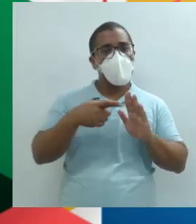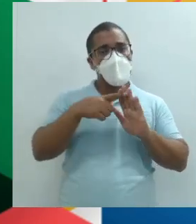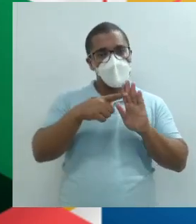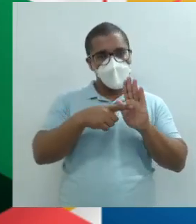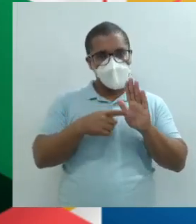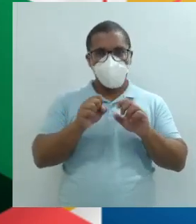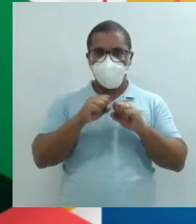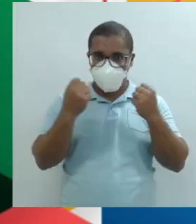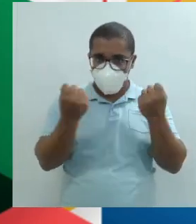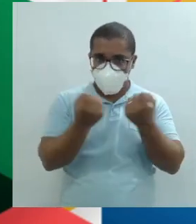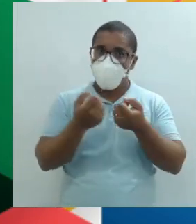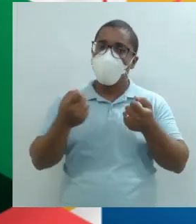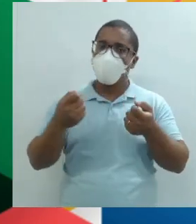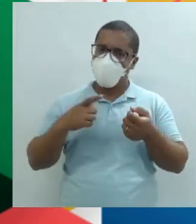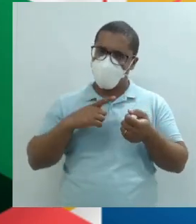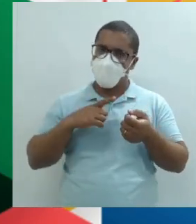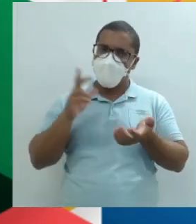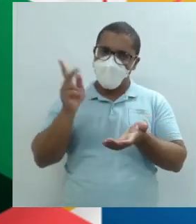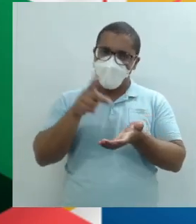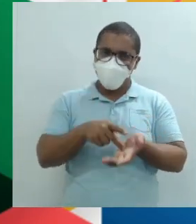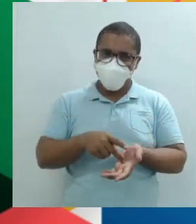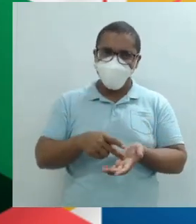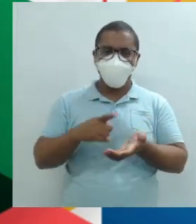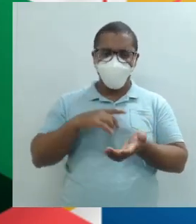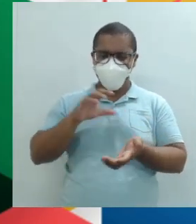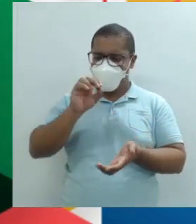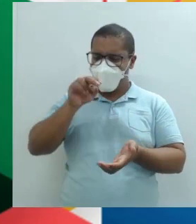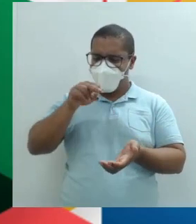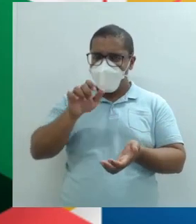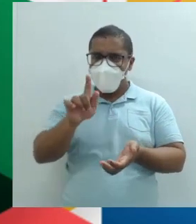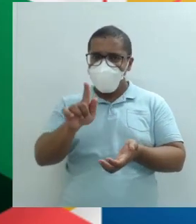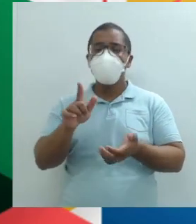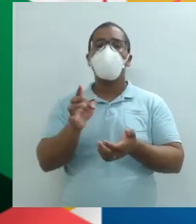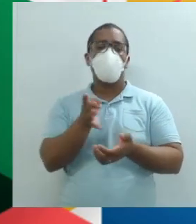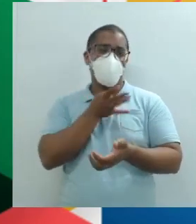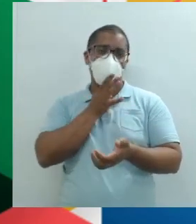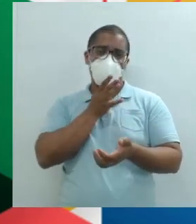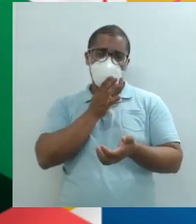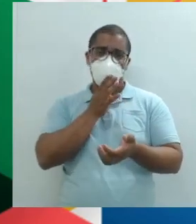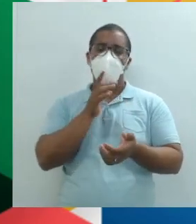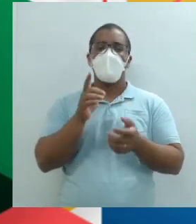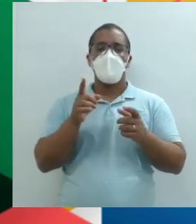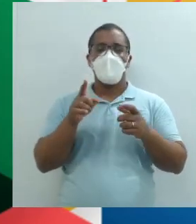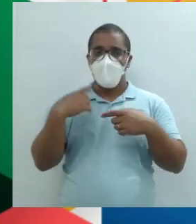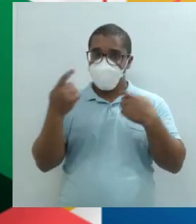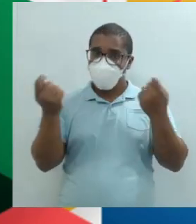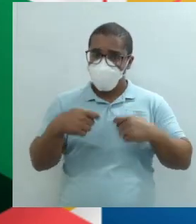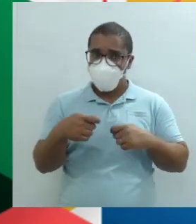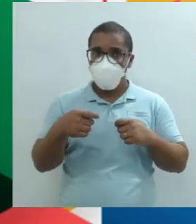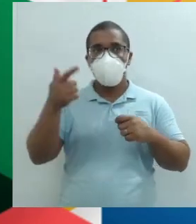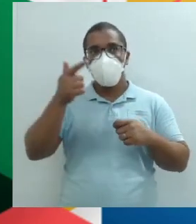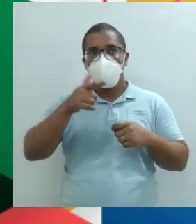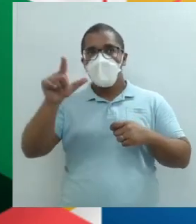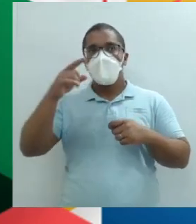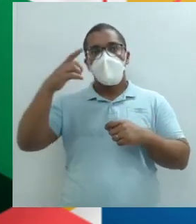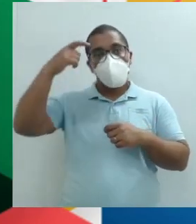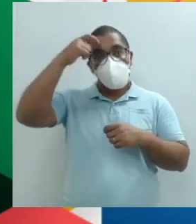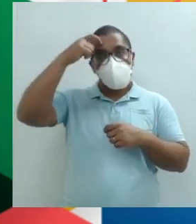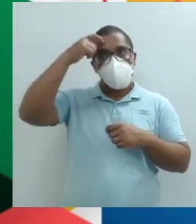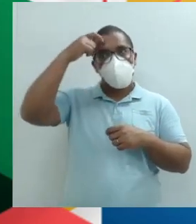sociais, saber que eles existem, conhecer as ONGs, o que é que a gente pode fazer. Outras competências, né?